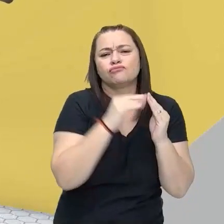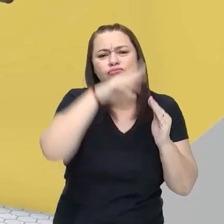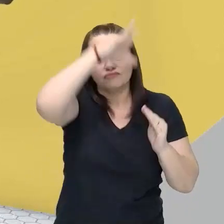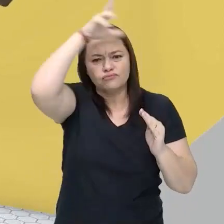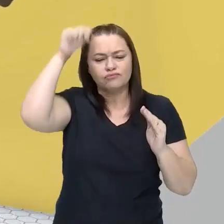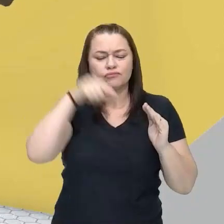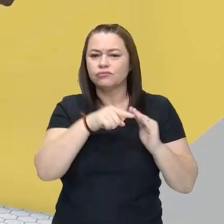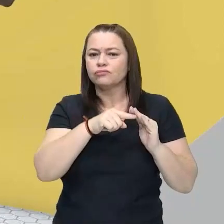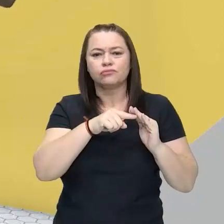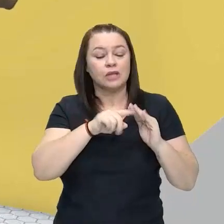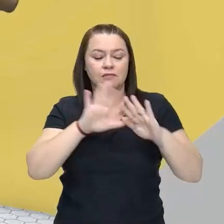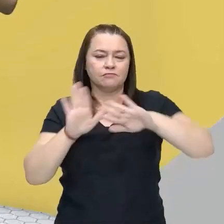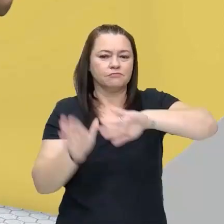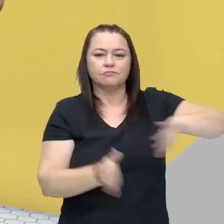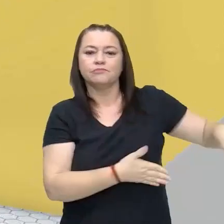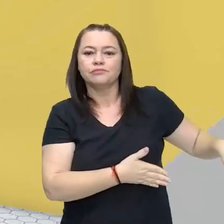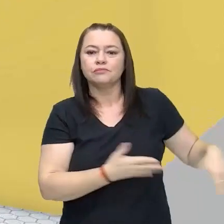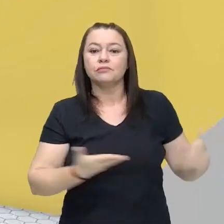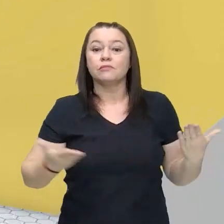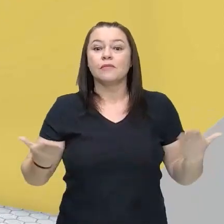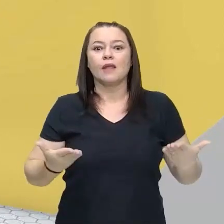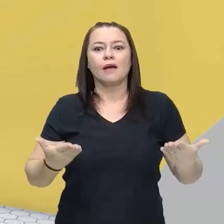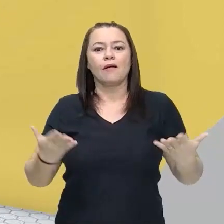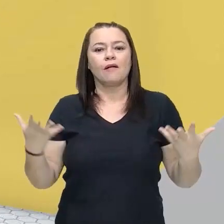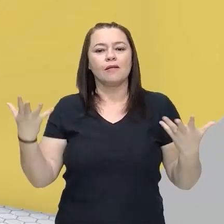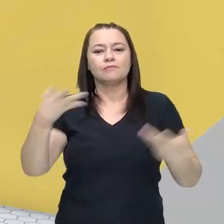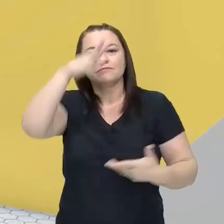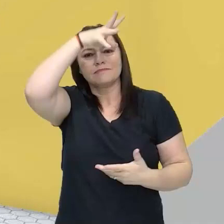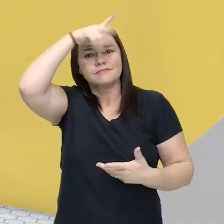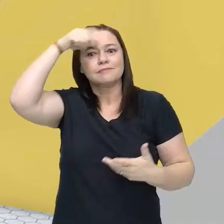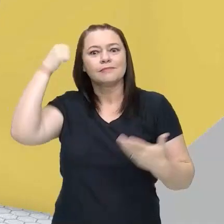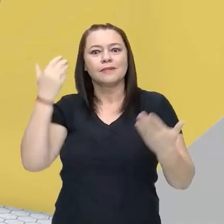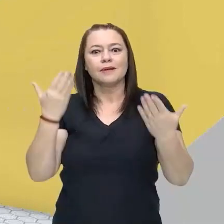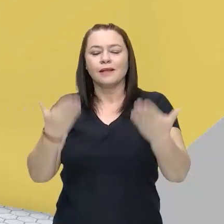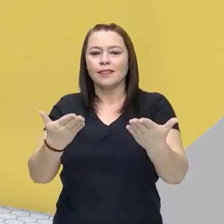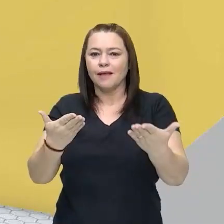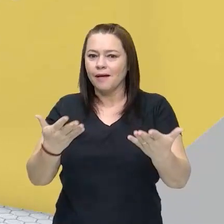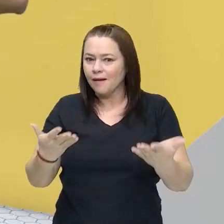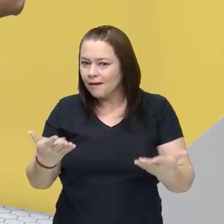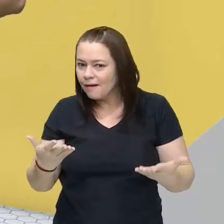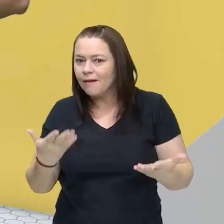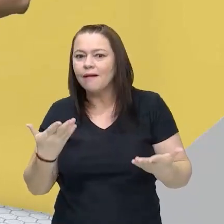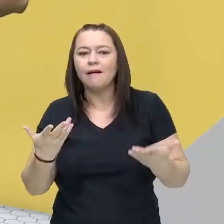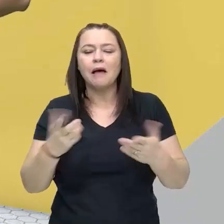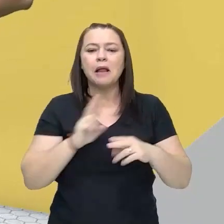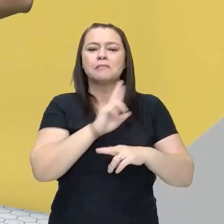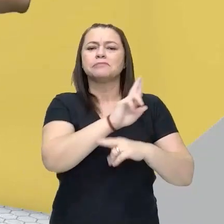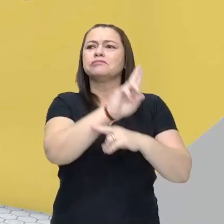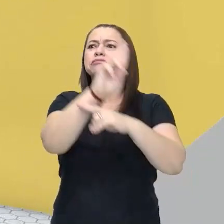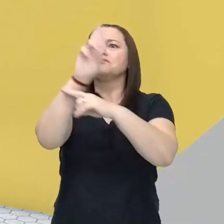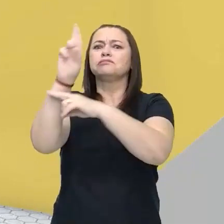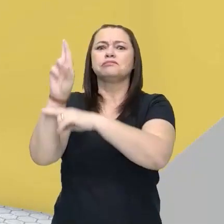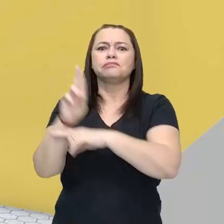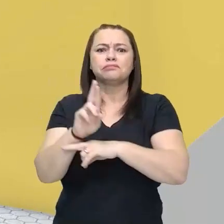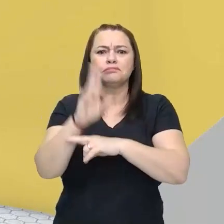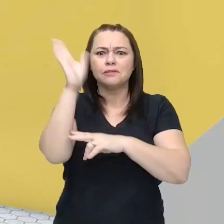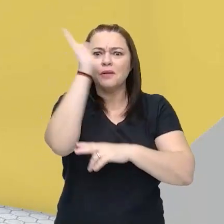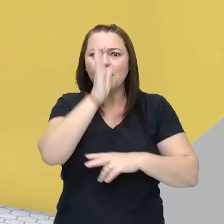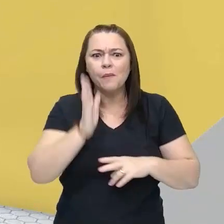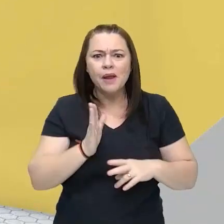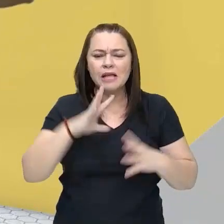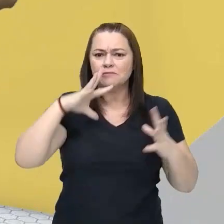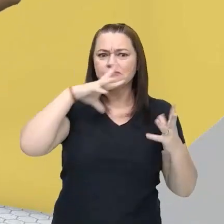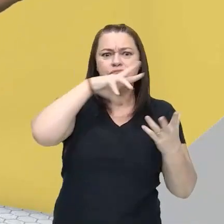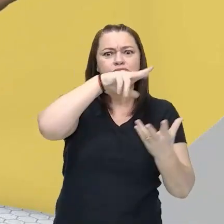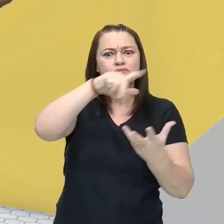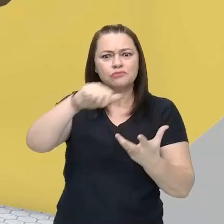existiam, elas foram trocadas e agora olha como Manaus estava. Rapaz, Manaus era referência no Brasil, Manaus era referência no